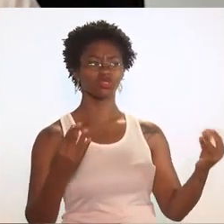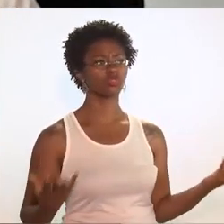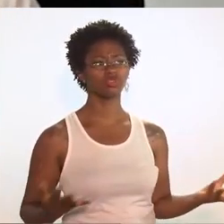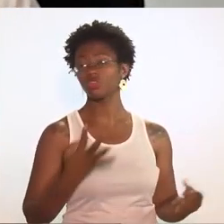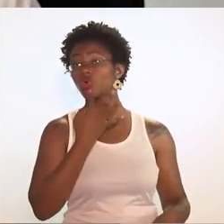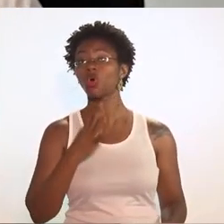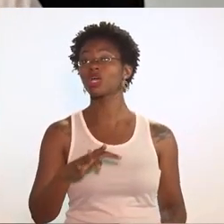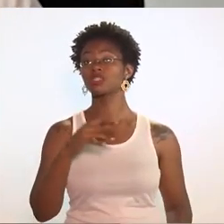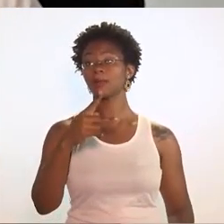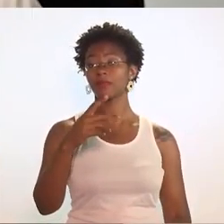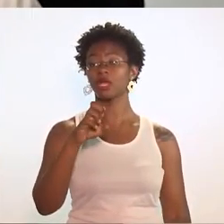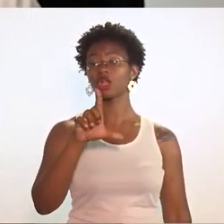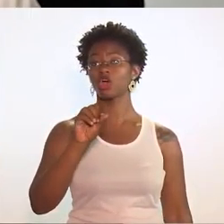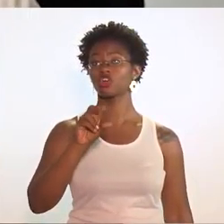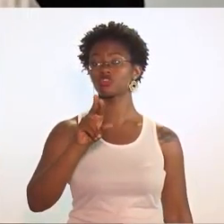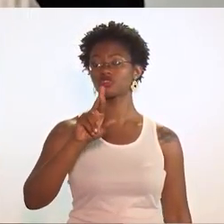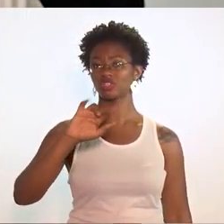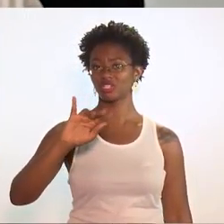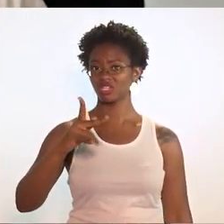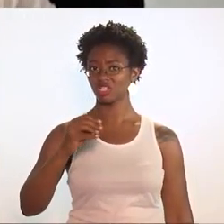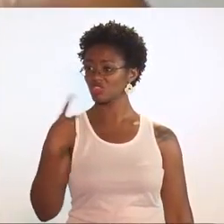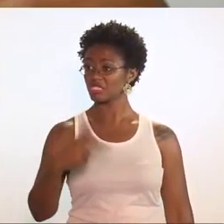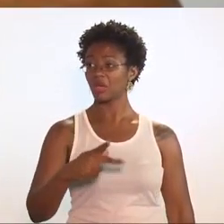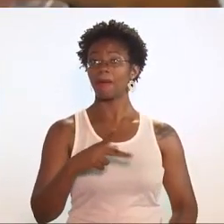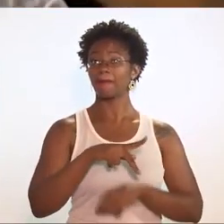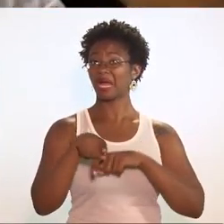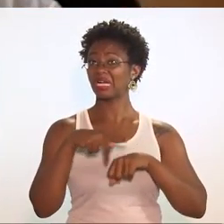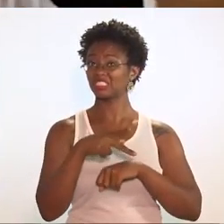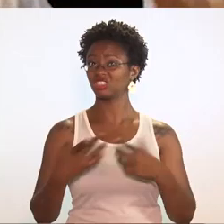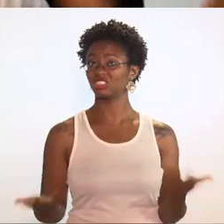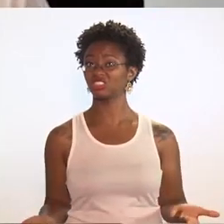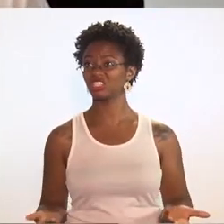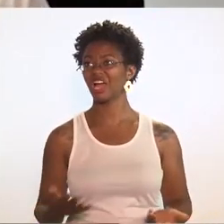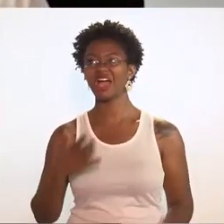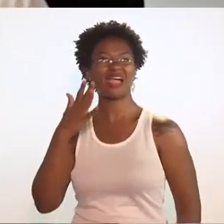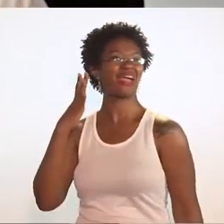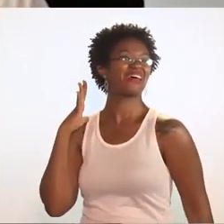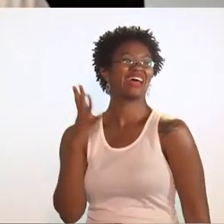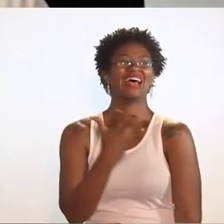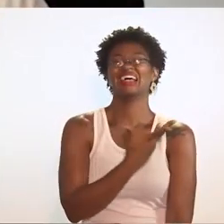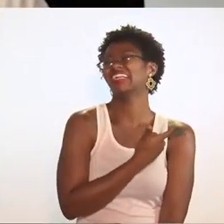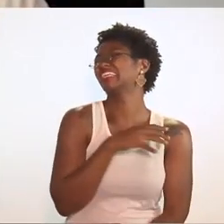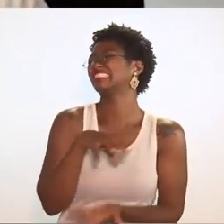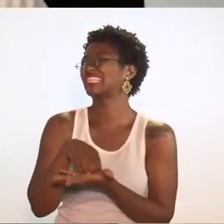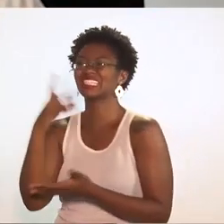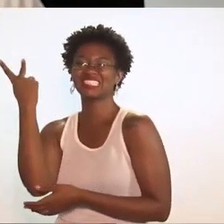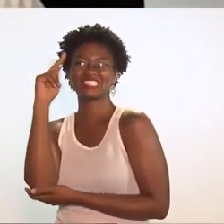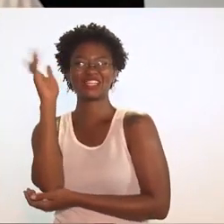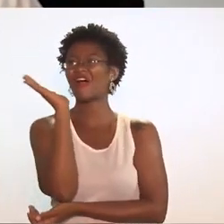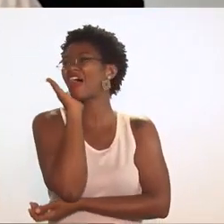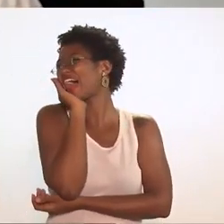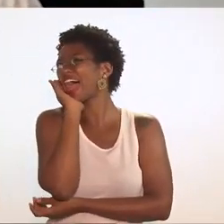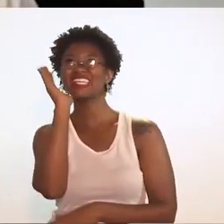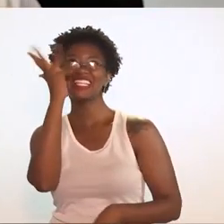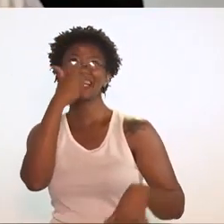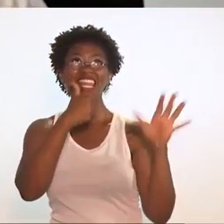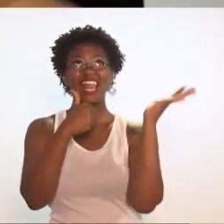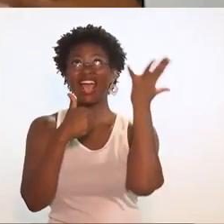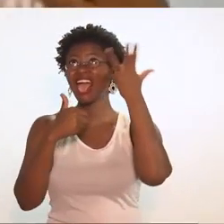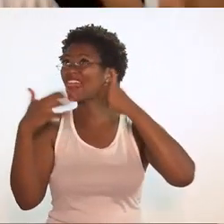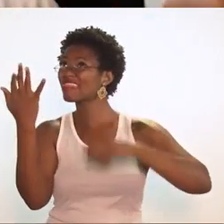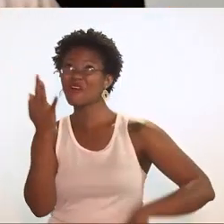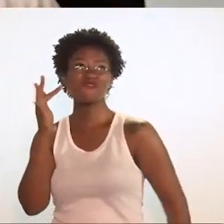está acontecendo na sua própria cidade, né? Porque o Pelourinho faz parte dessa história. Você viaja para o exterior, você vai lá naqueles grandes